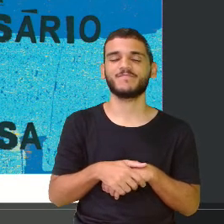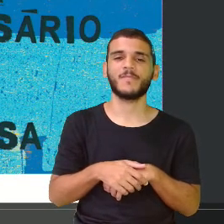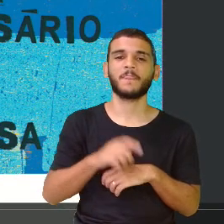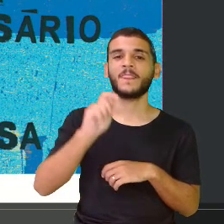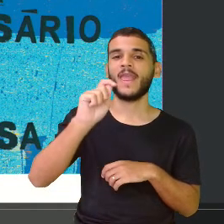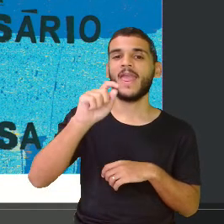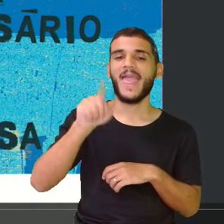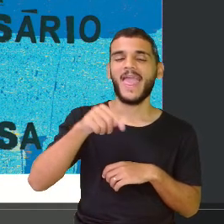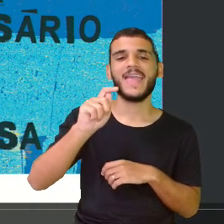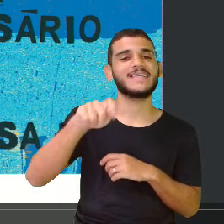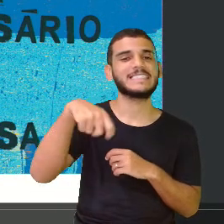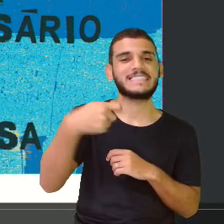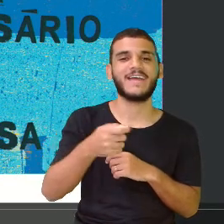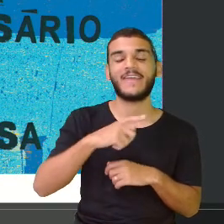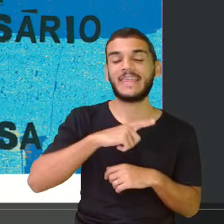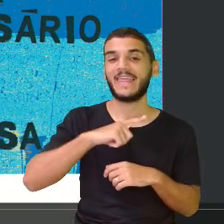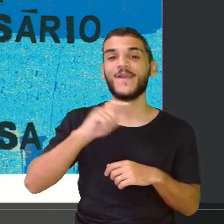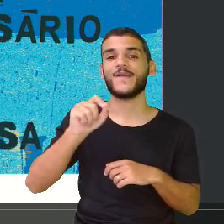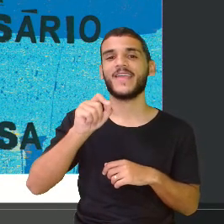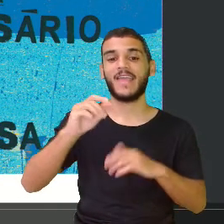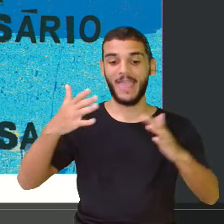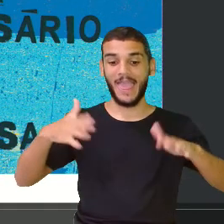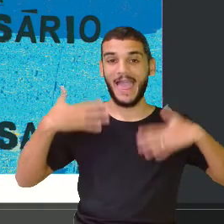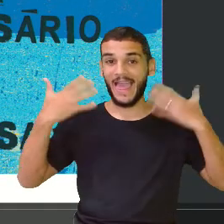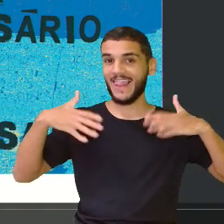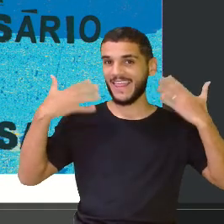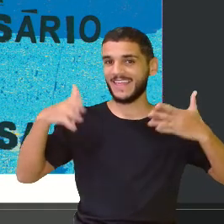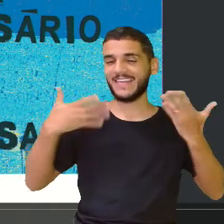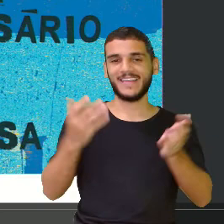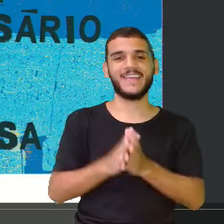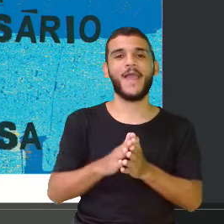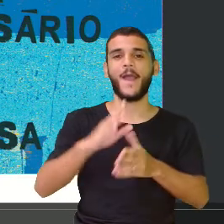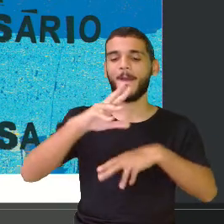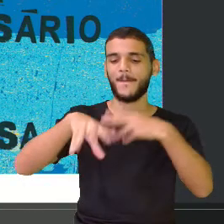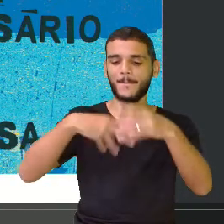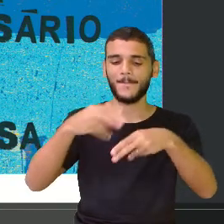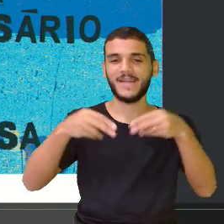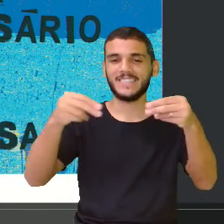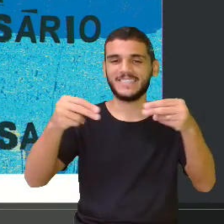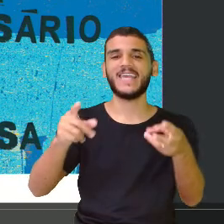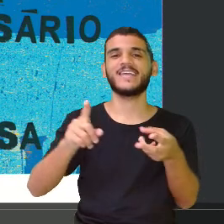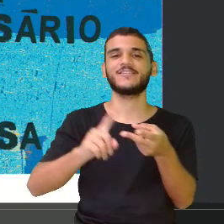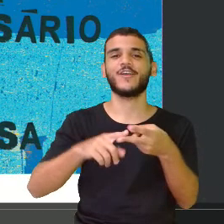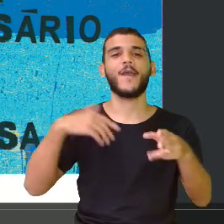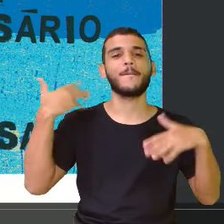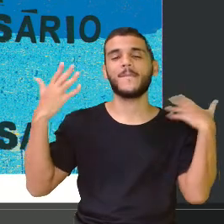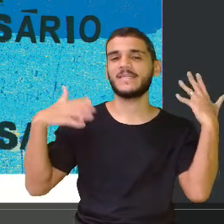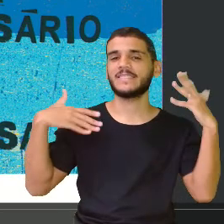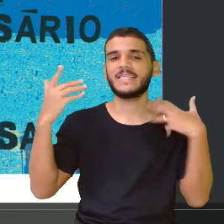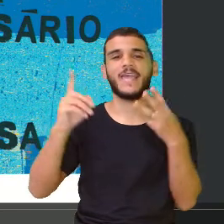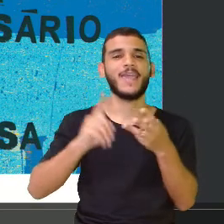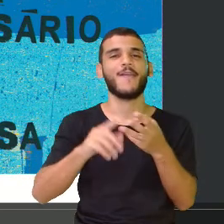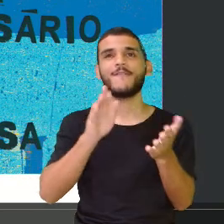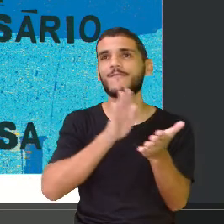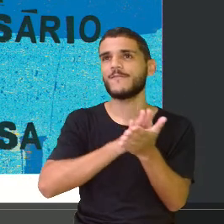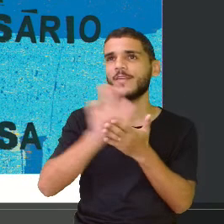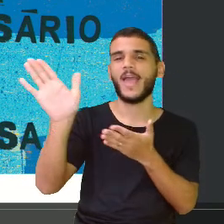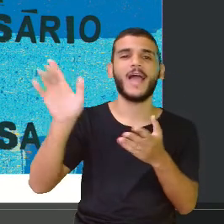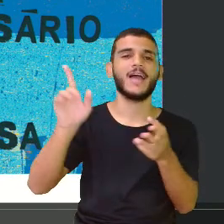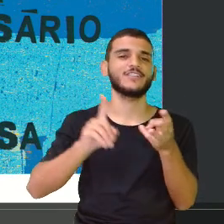palavras que trazem alegria. Presente, passeio, viagem, férias, praia,